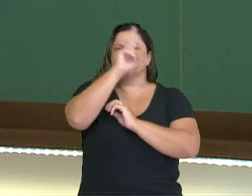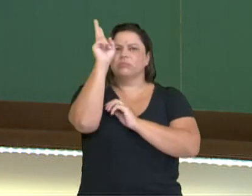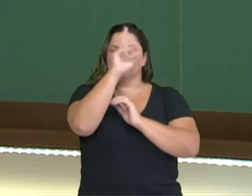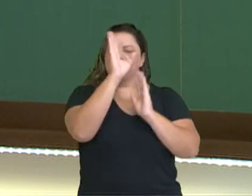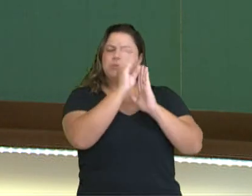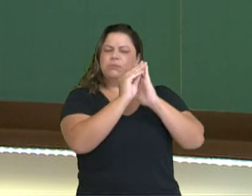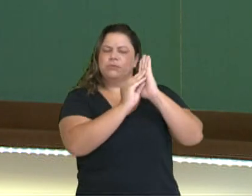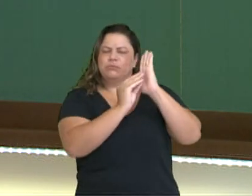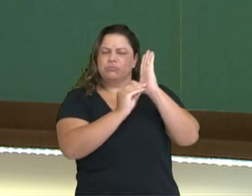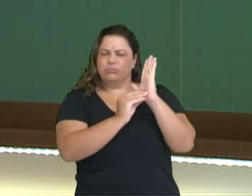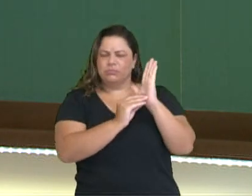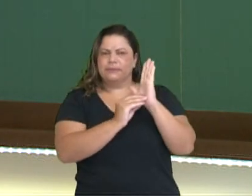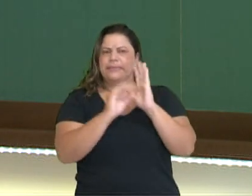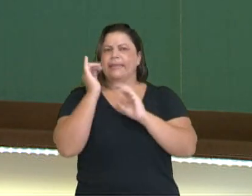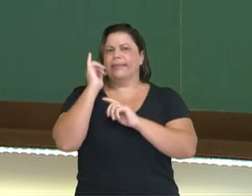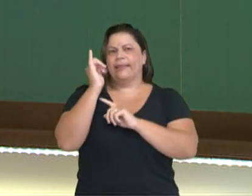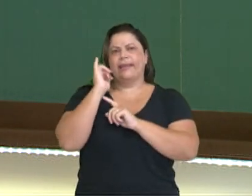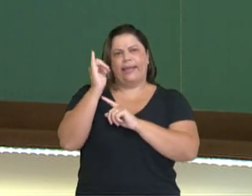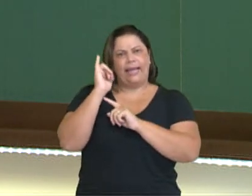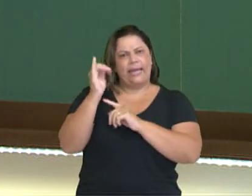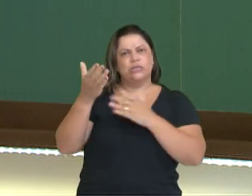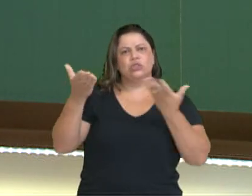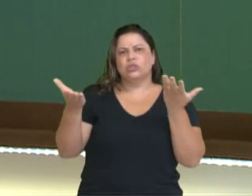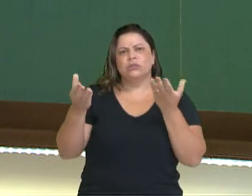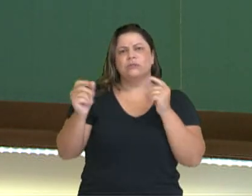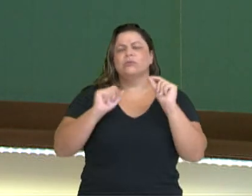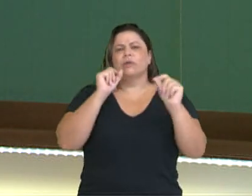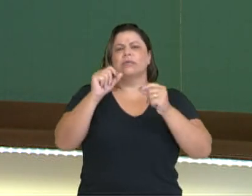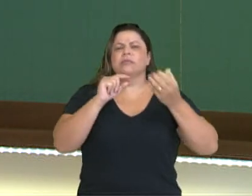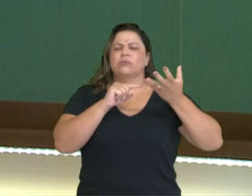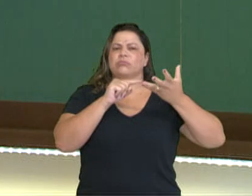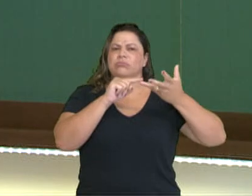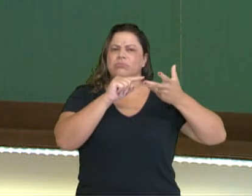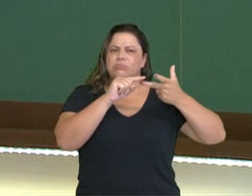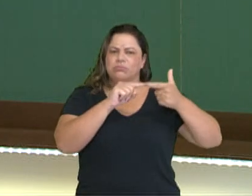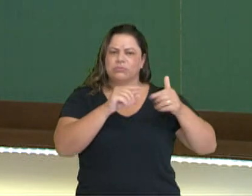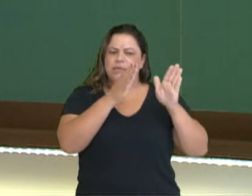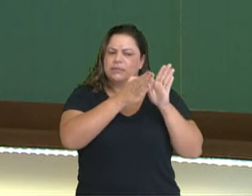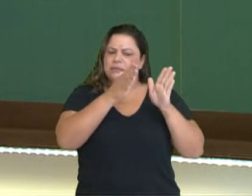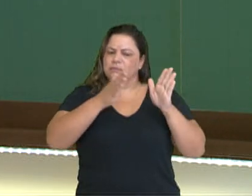o enredo é um deles. Quais são as partes que compõem o enredo?